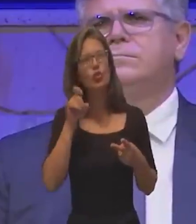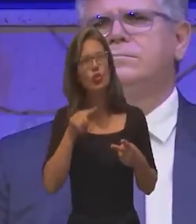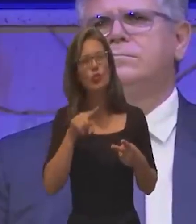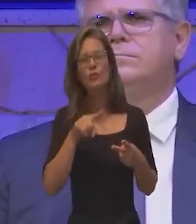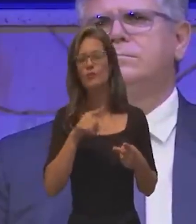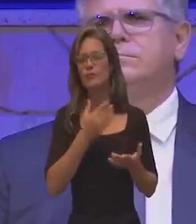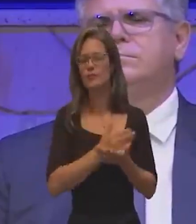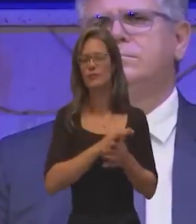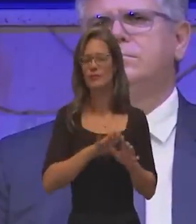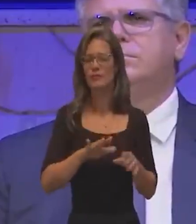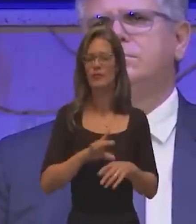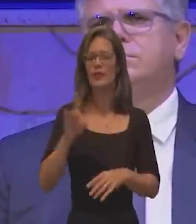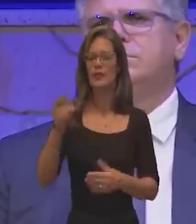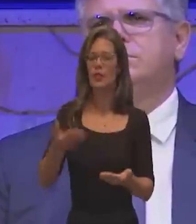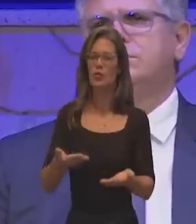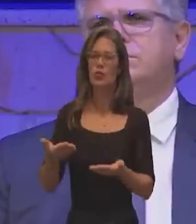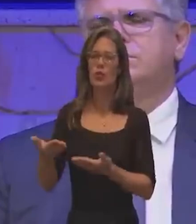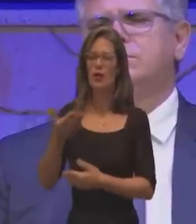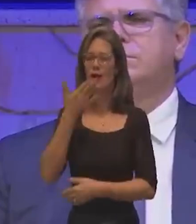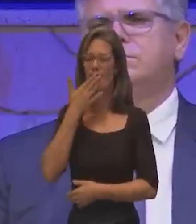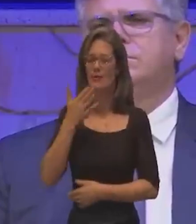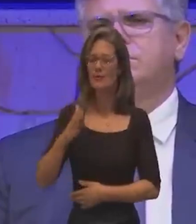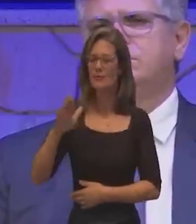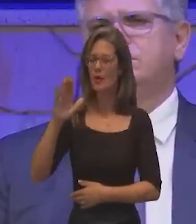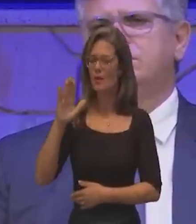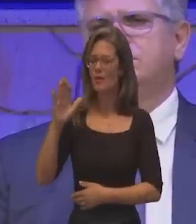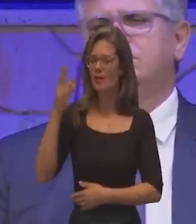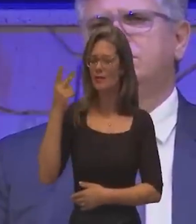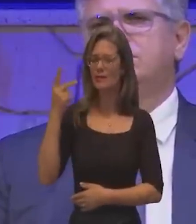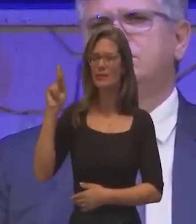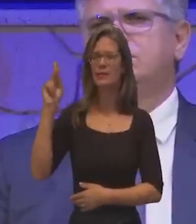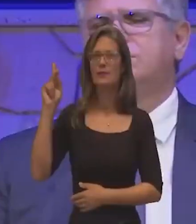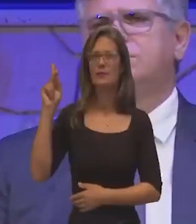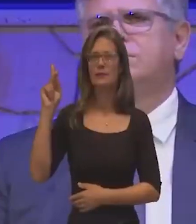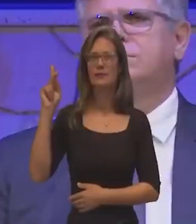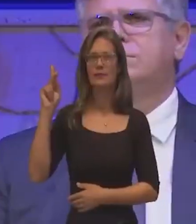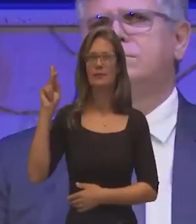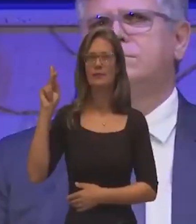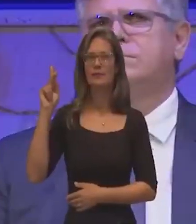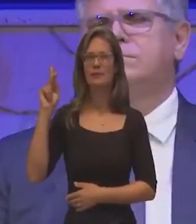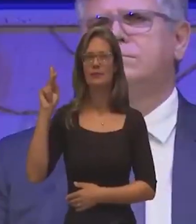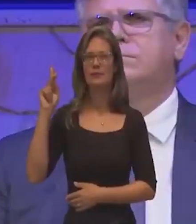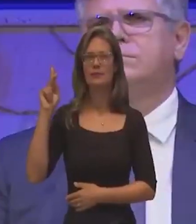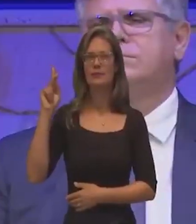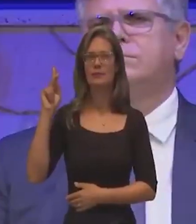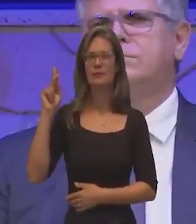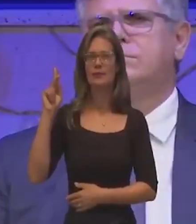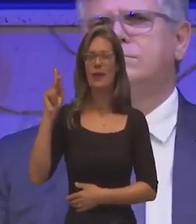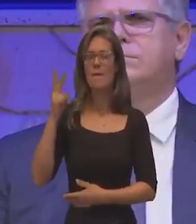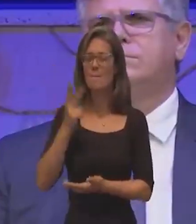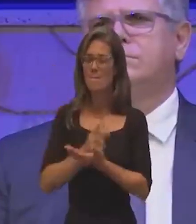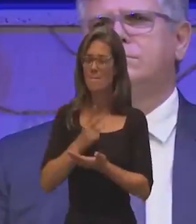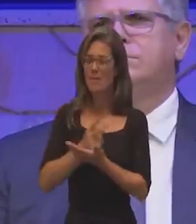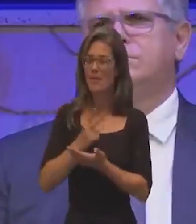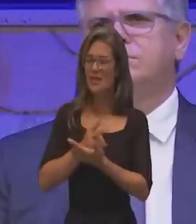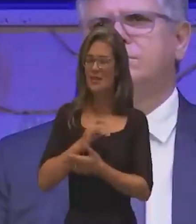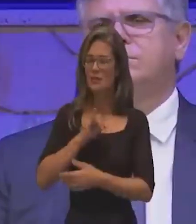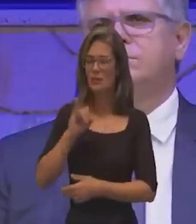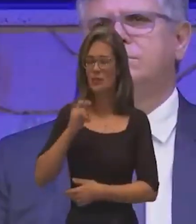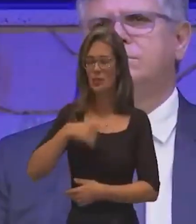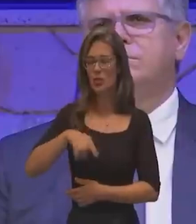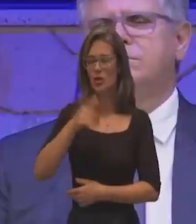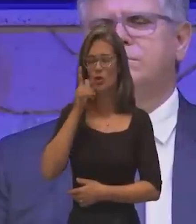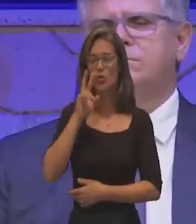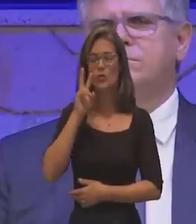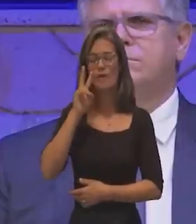E o Senhor nos convida às suas promessas verdadeiras, mesmo quando não podemos ver e enxergar o caminho que está diante